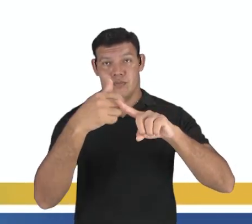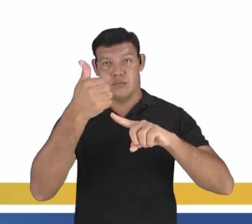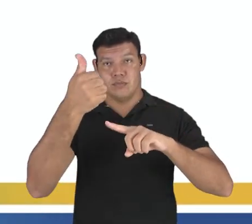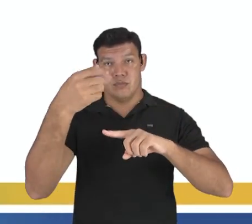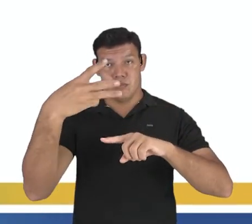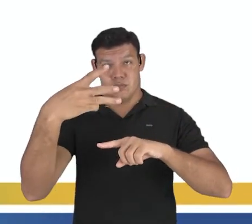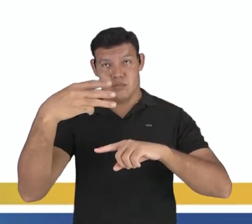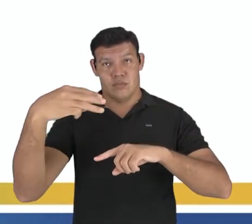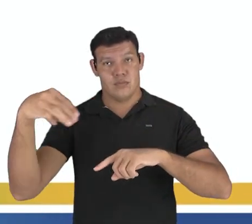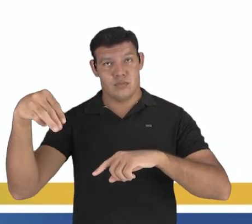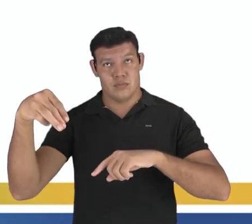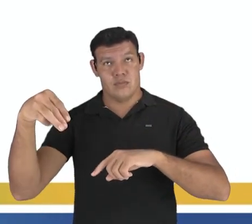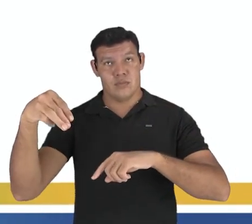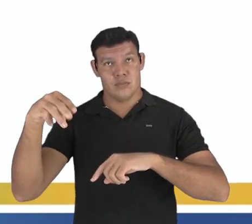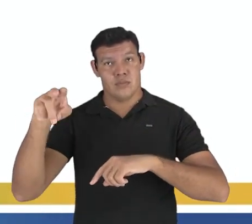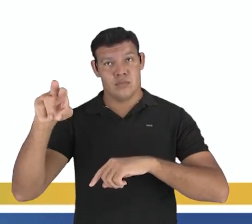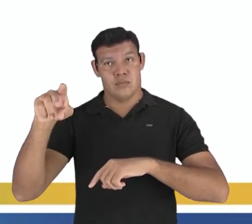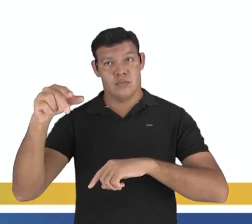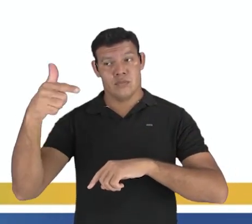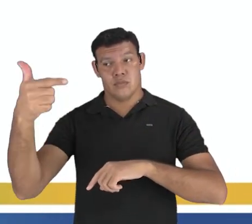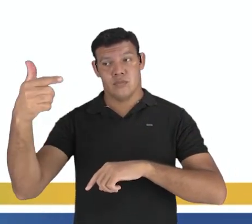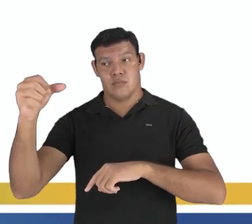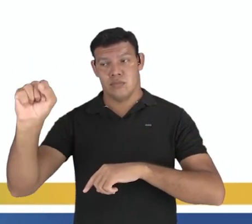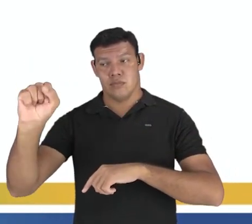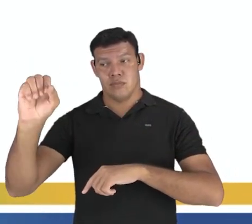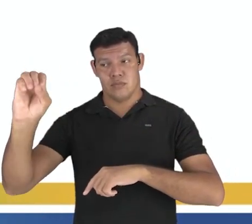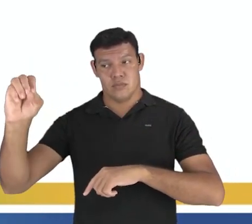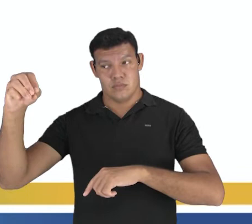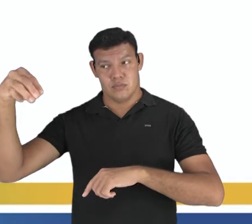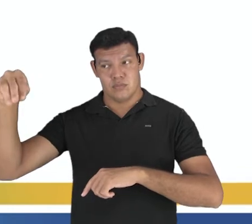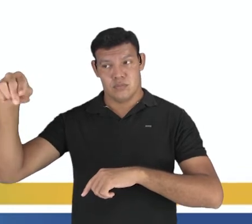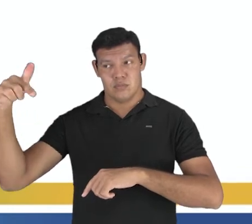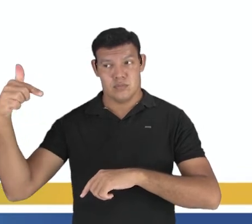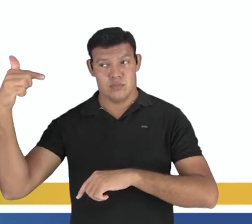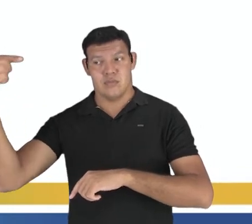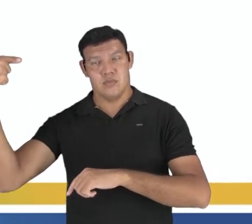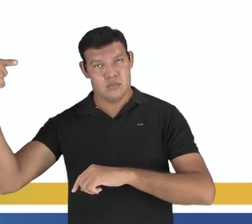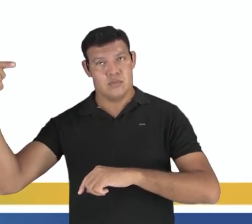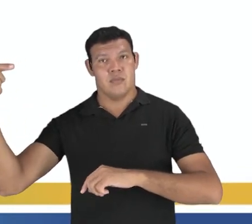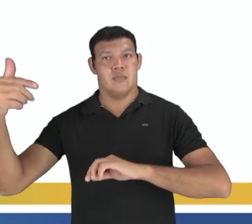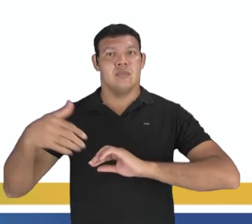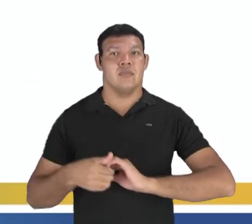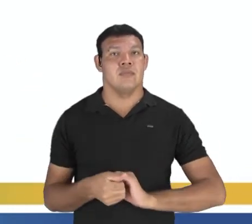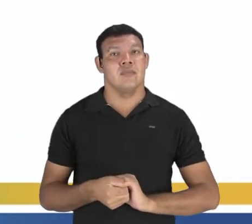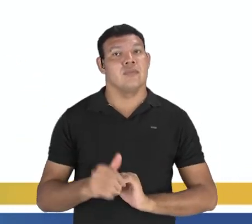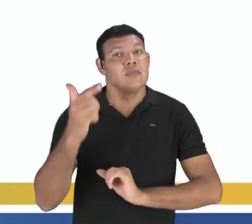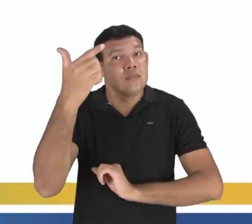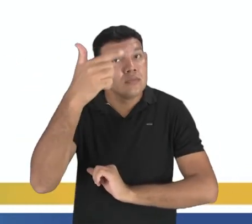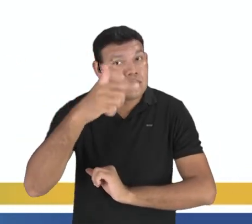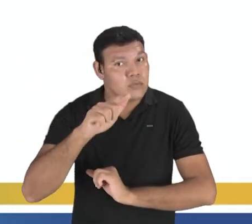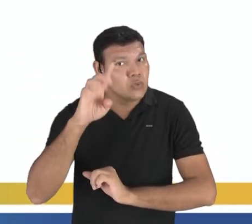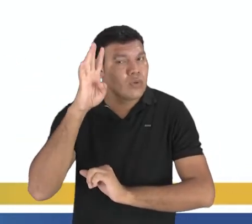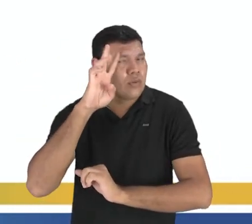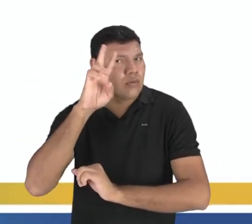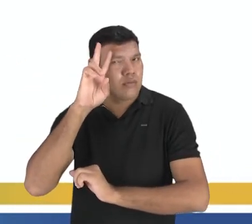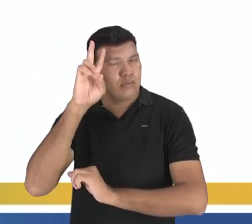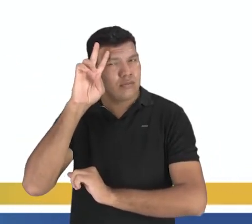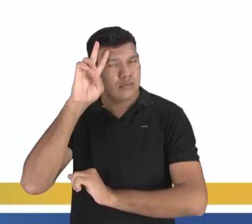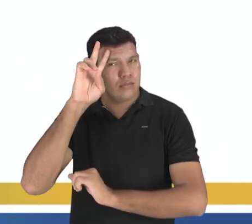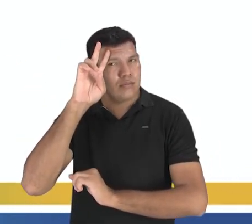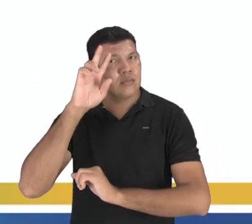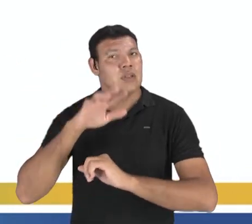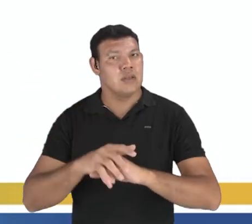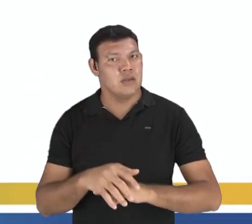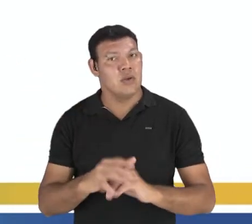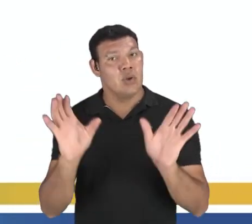multiplicado por 14 metros é igual a 280 metros quadrados. Mais uma vez, lembrando